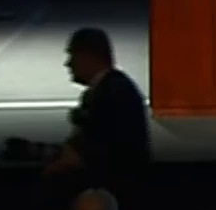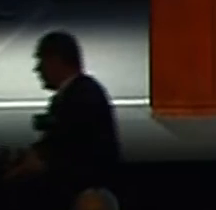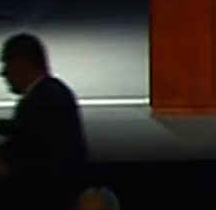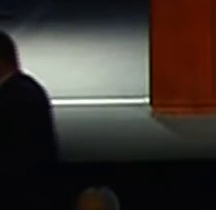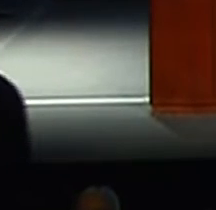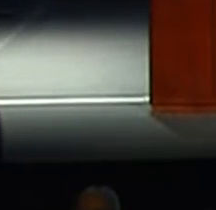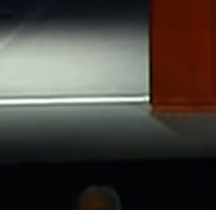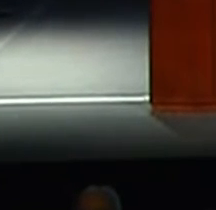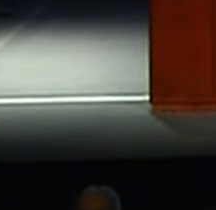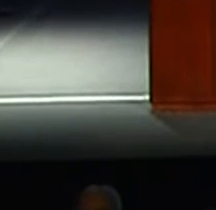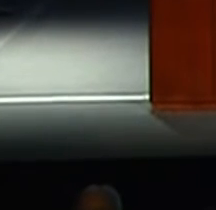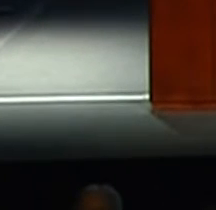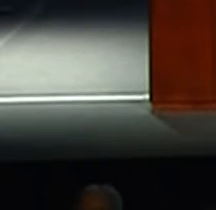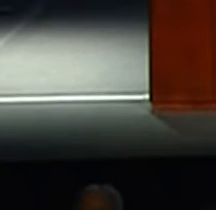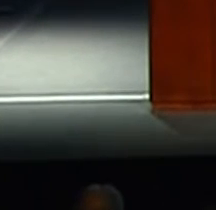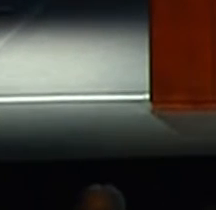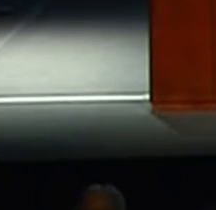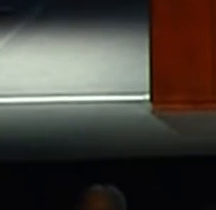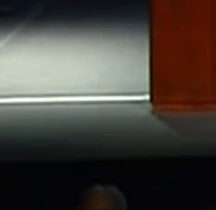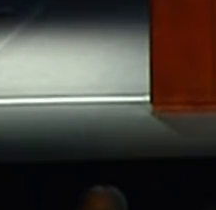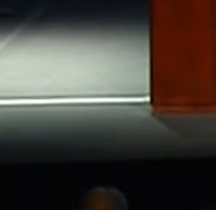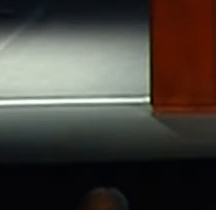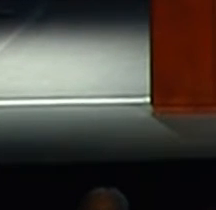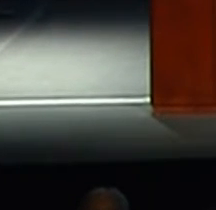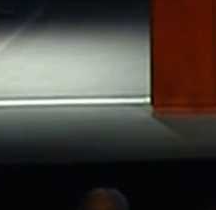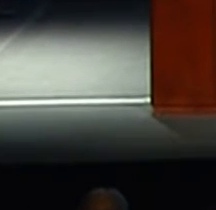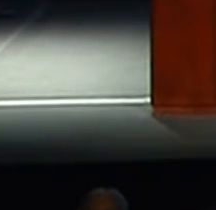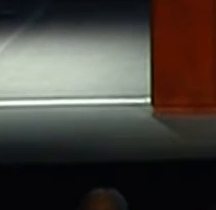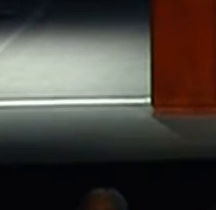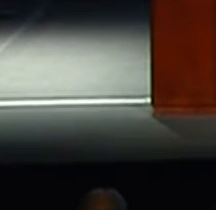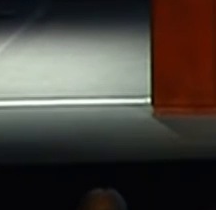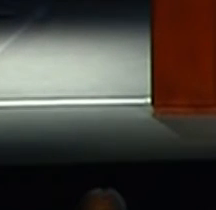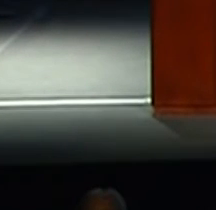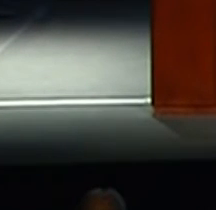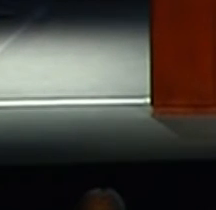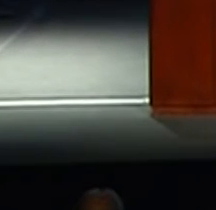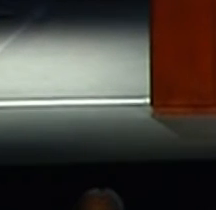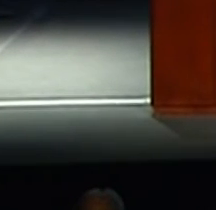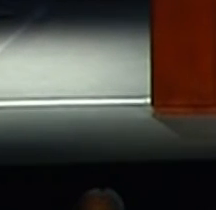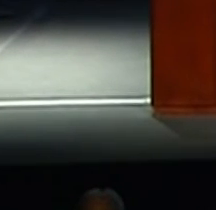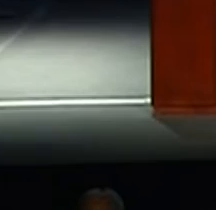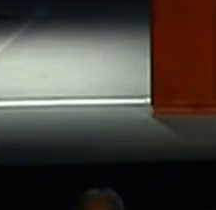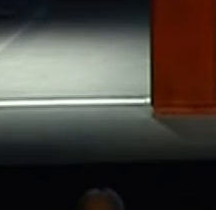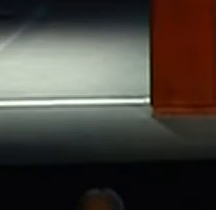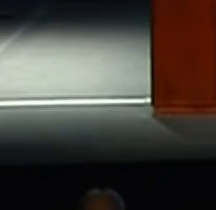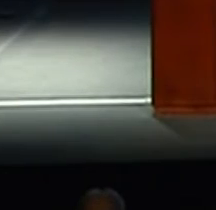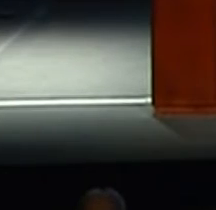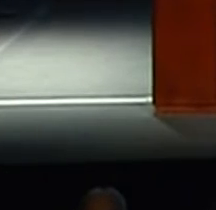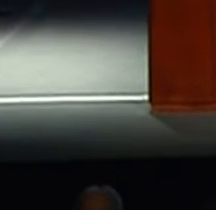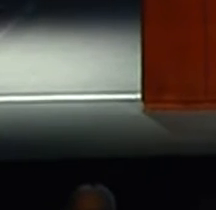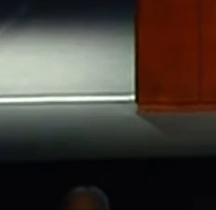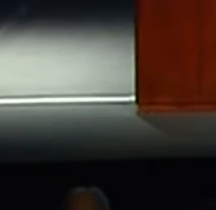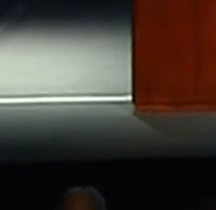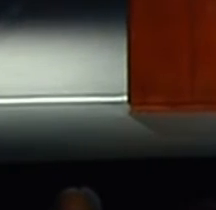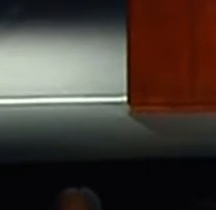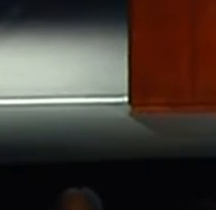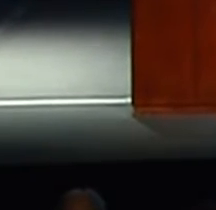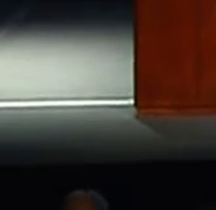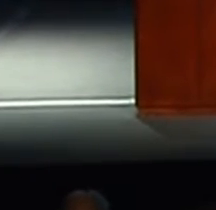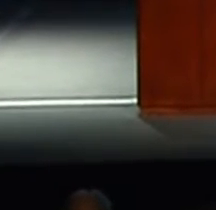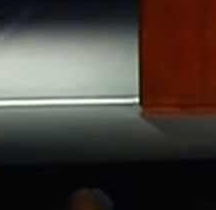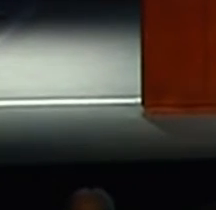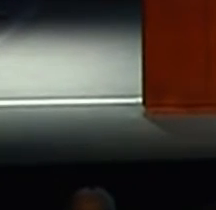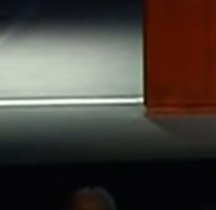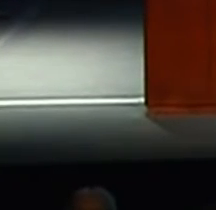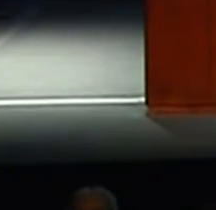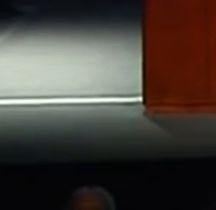cumprimentá-los, homenageio a mesa e as personalidades, e particularmente os nossos quase 200 sindicatos patronais que